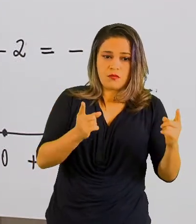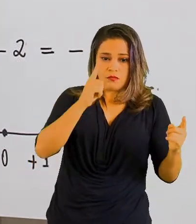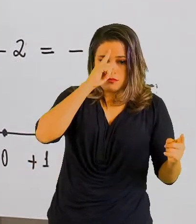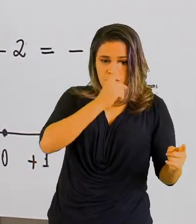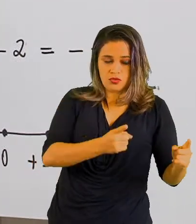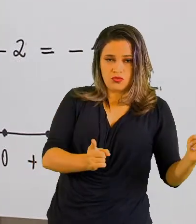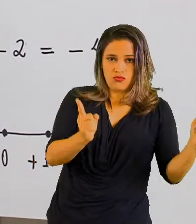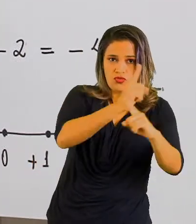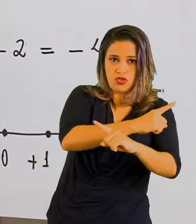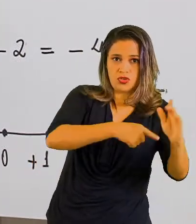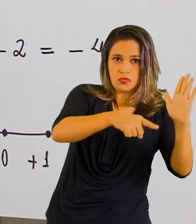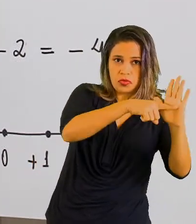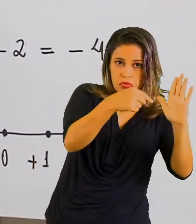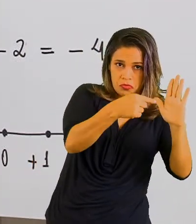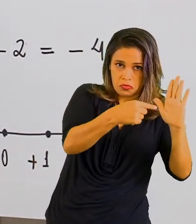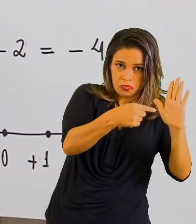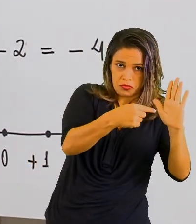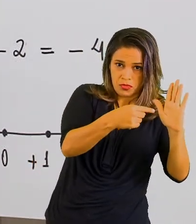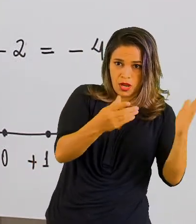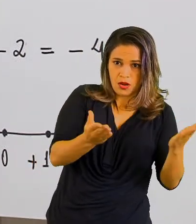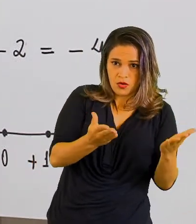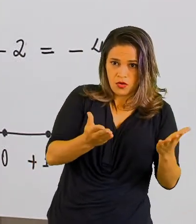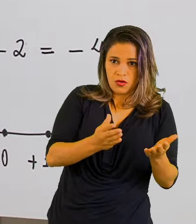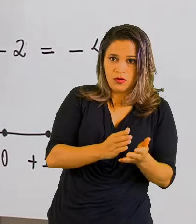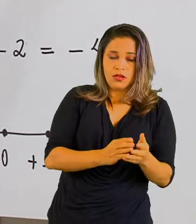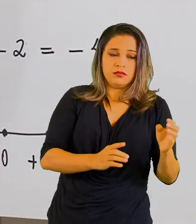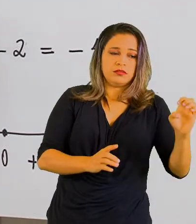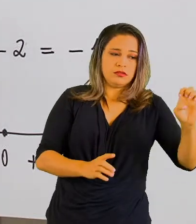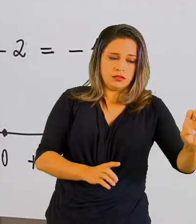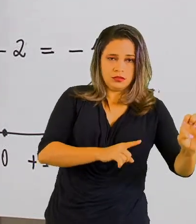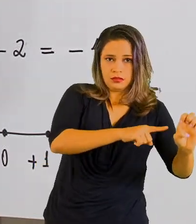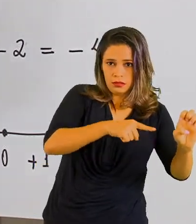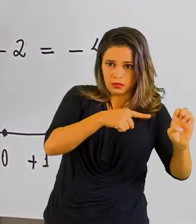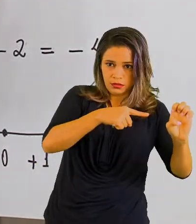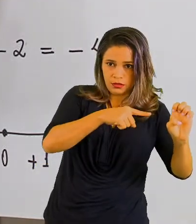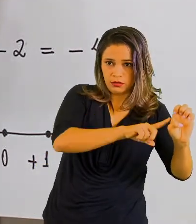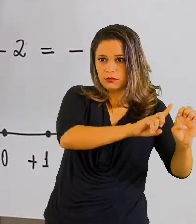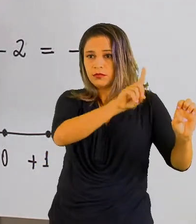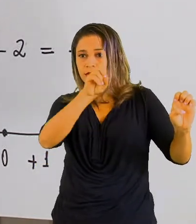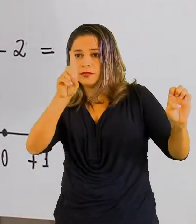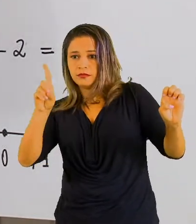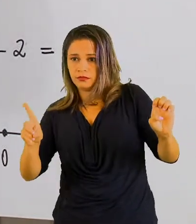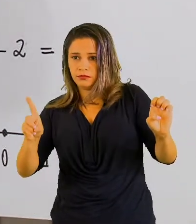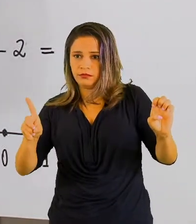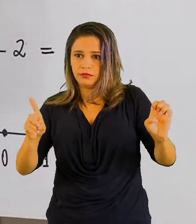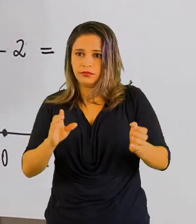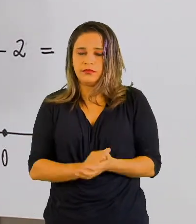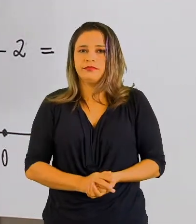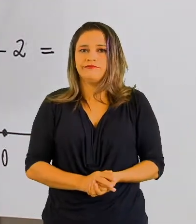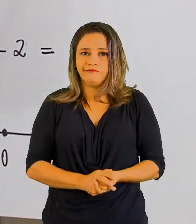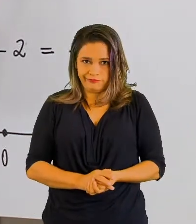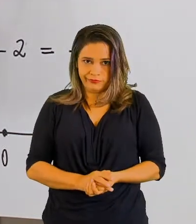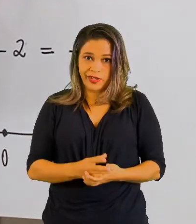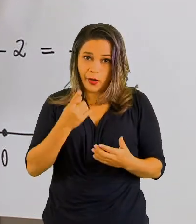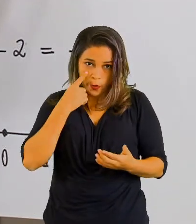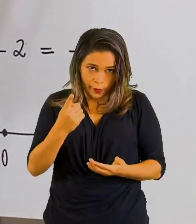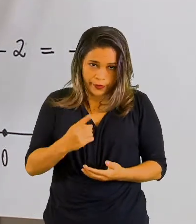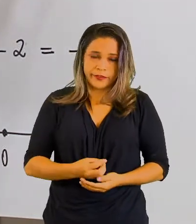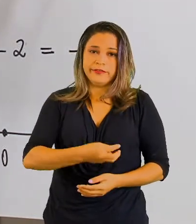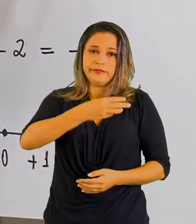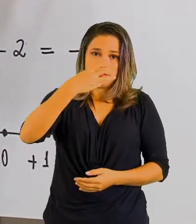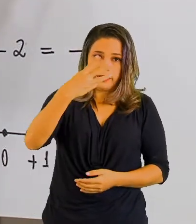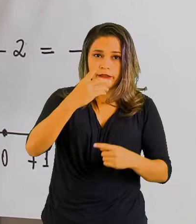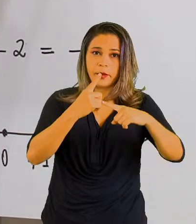que vai ficar? Um deslocamento da esquerda para a direita. É o que foi que aconteceu aqui, ó. 3 mais